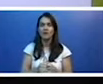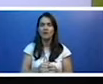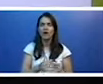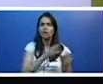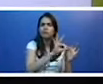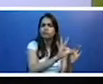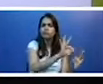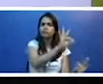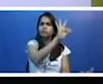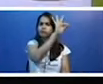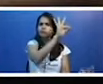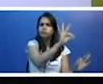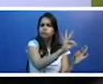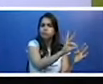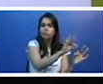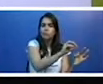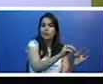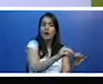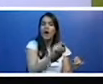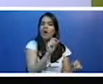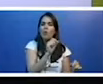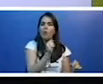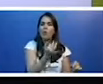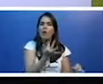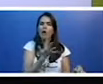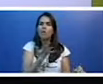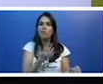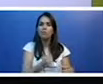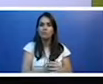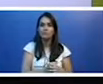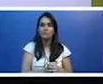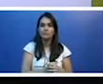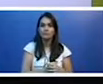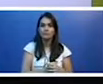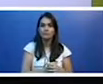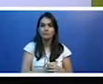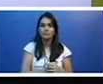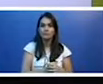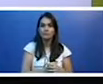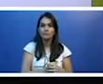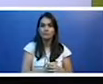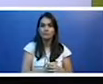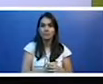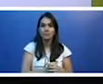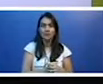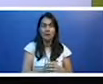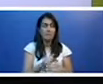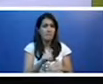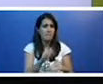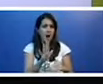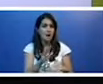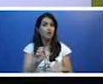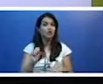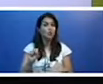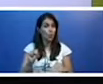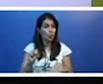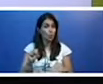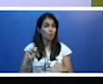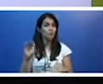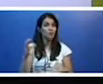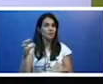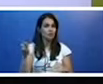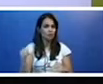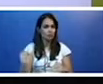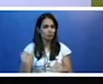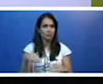cima até aqui embaixo, mede um pouco mais de 8 centímetros,